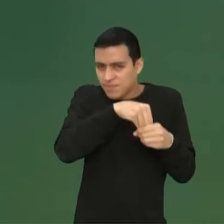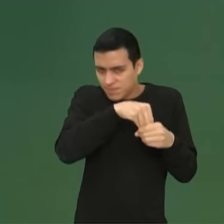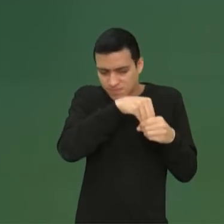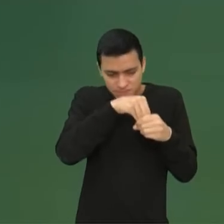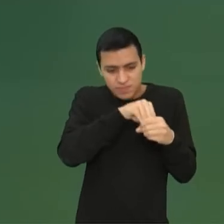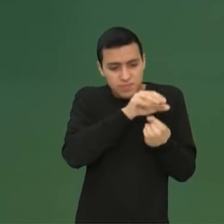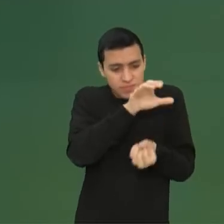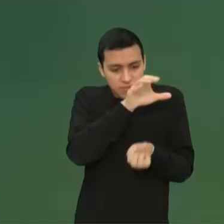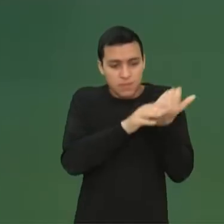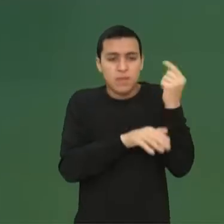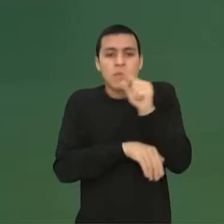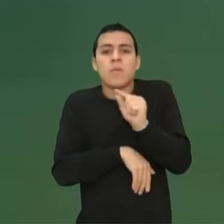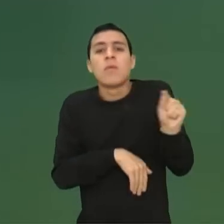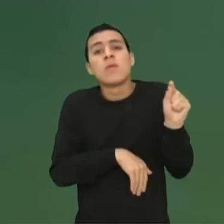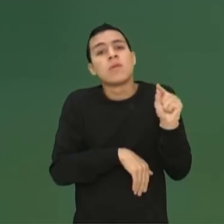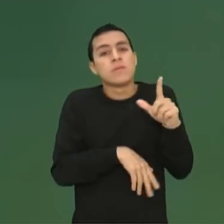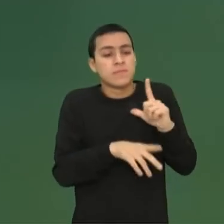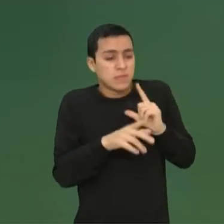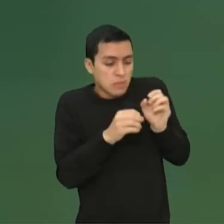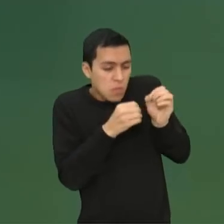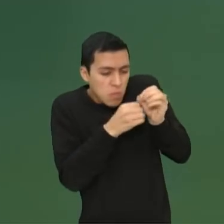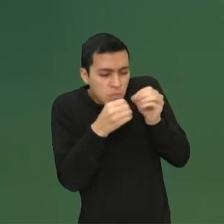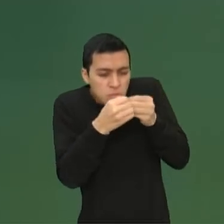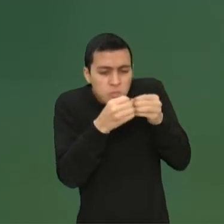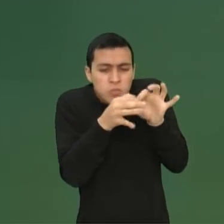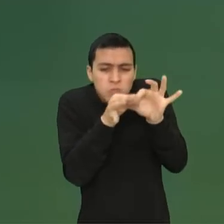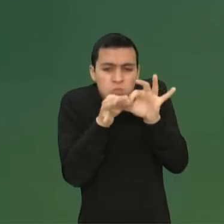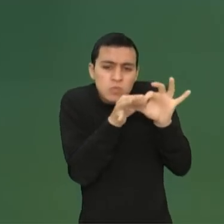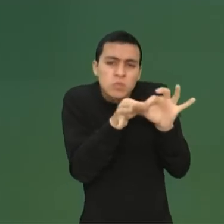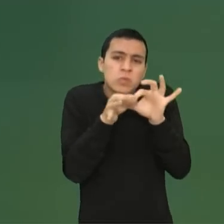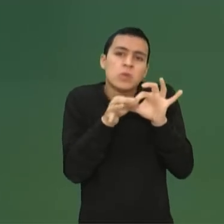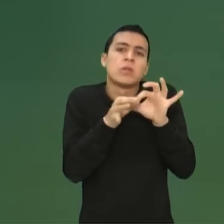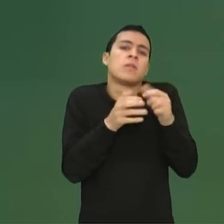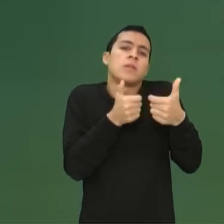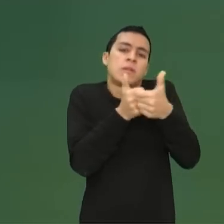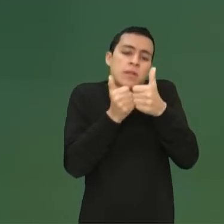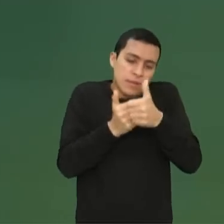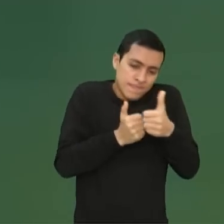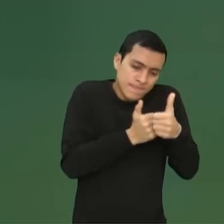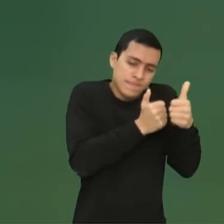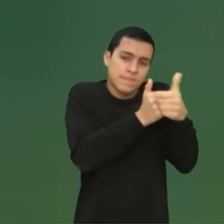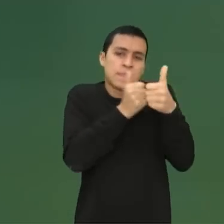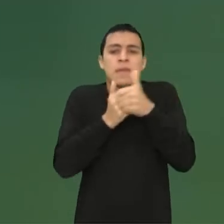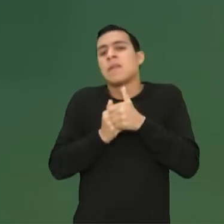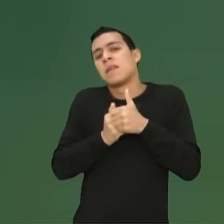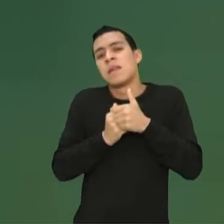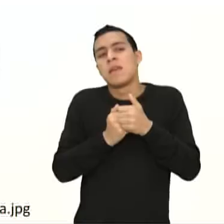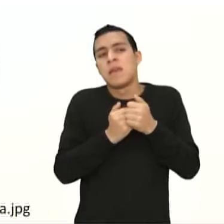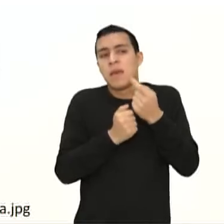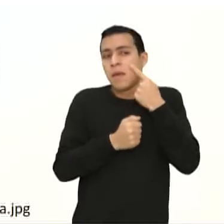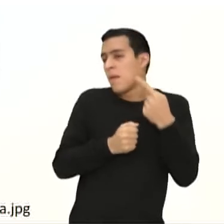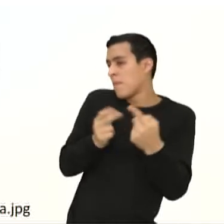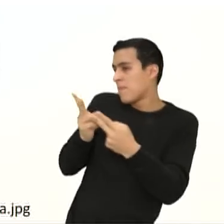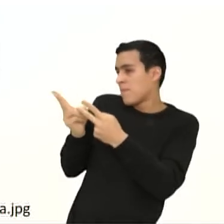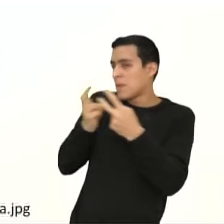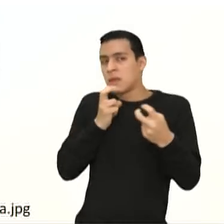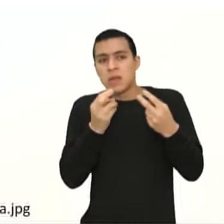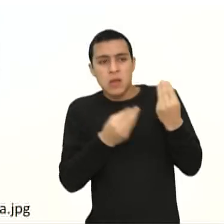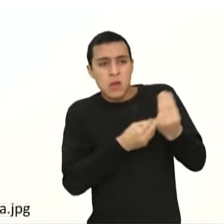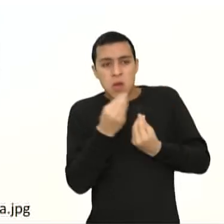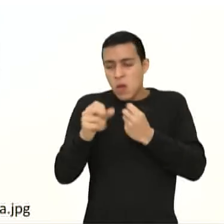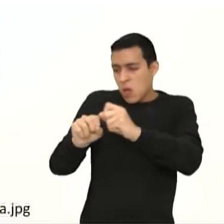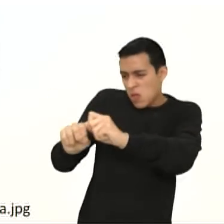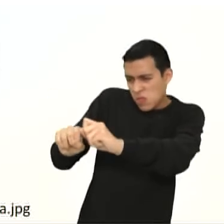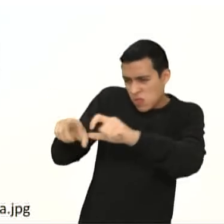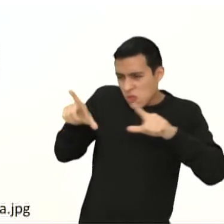que formam eles, estão muito unidas, estão muito próximas uma das outras. Percebam aqui como ele ampliou,